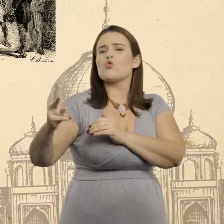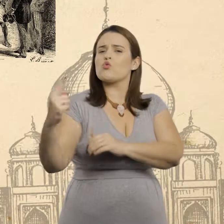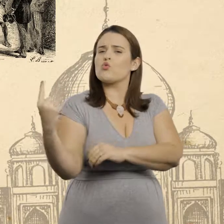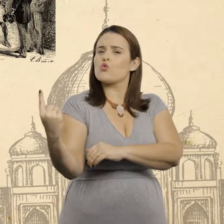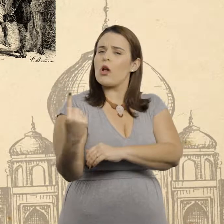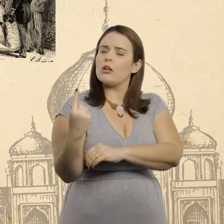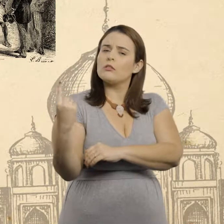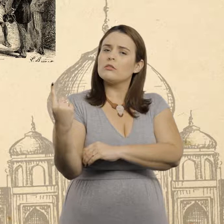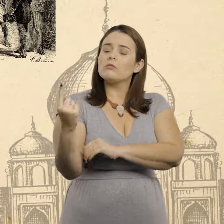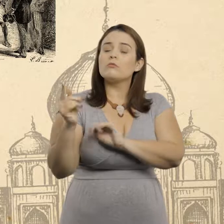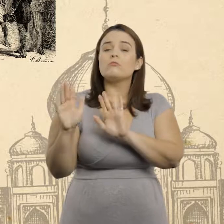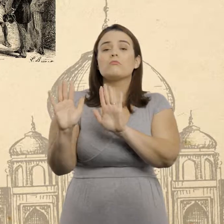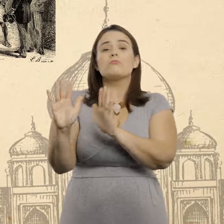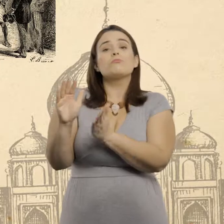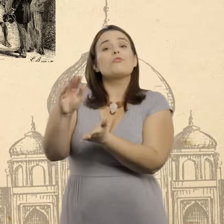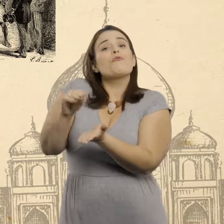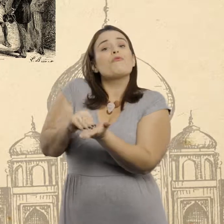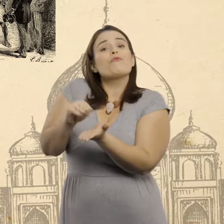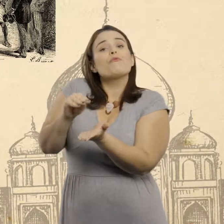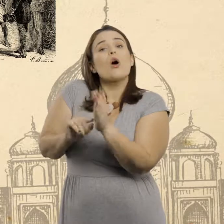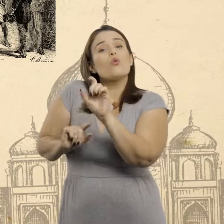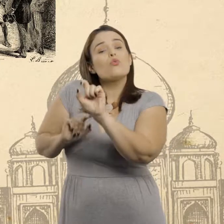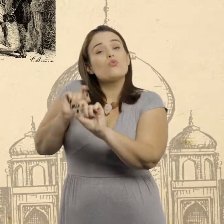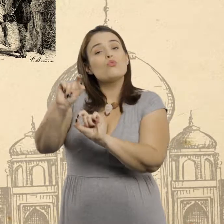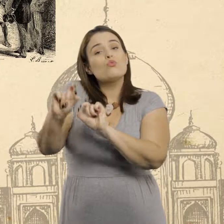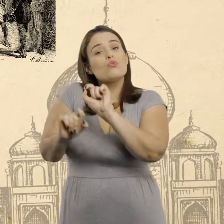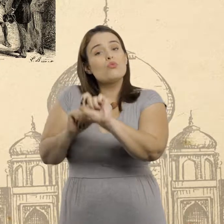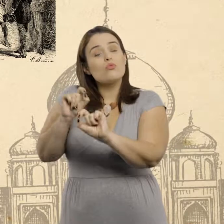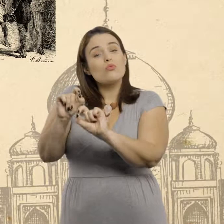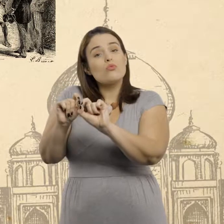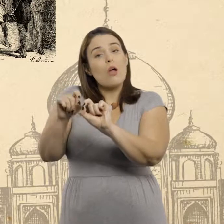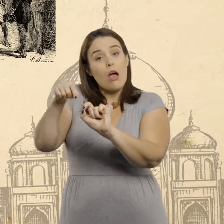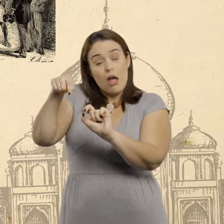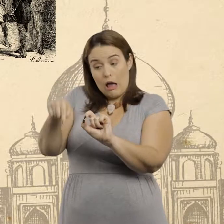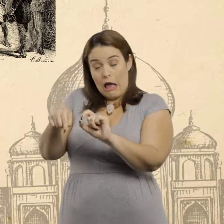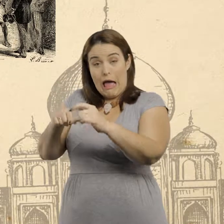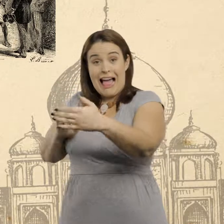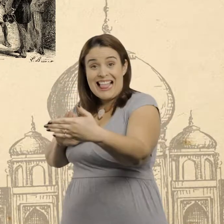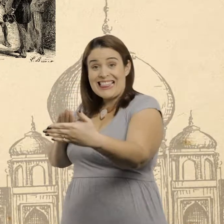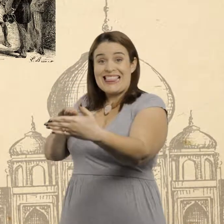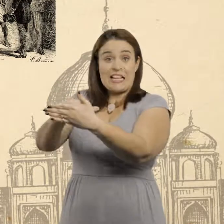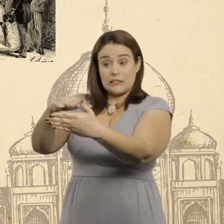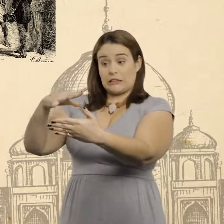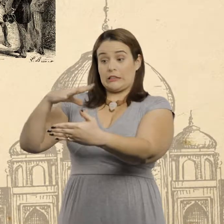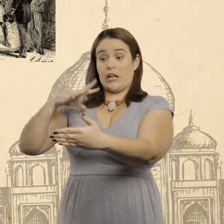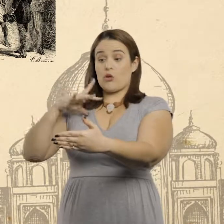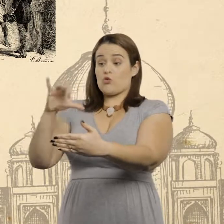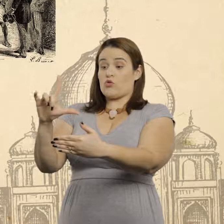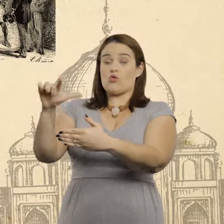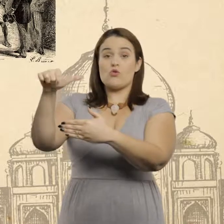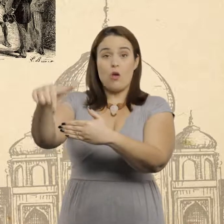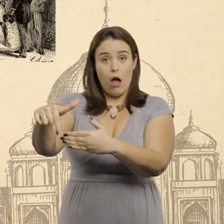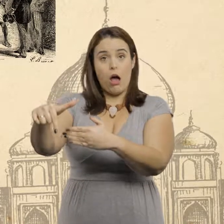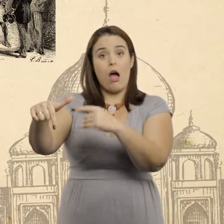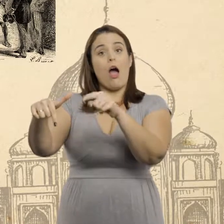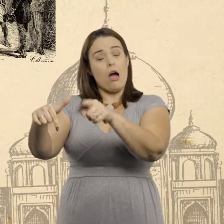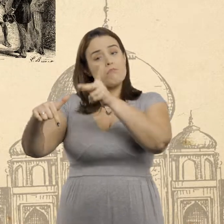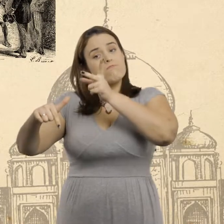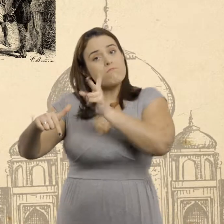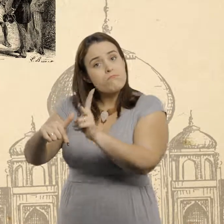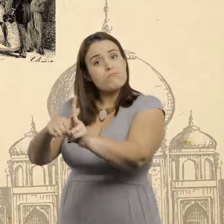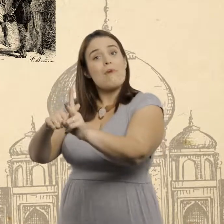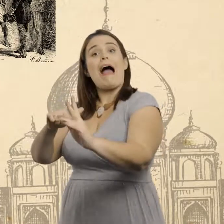o próximo trecho da viagem. Ainda faltava fazer o trecho de Kobe até Allahabad e